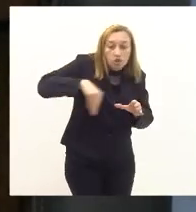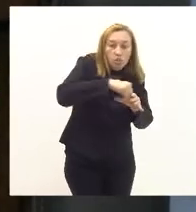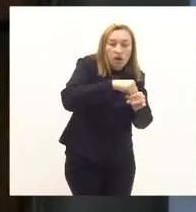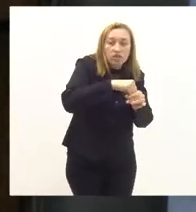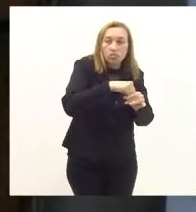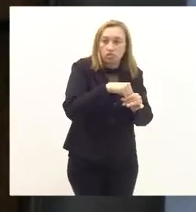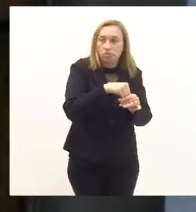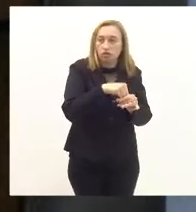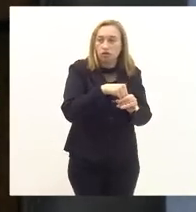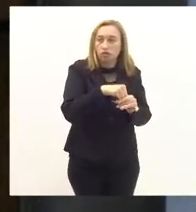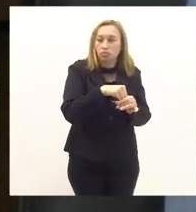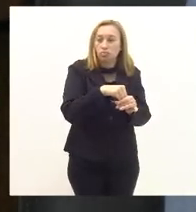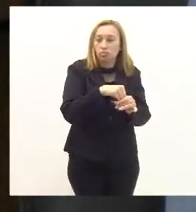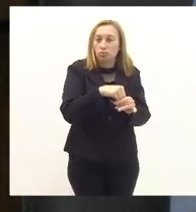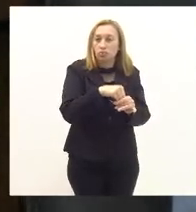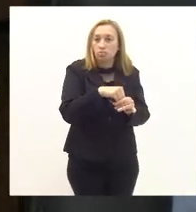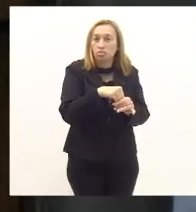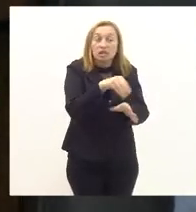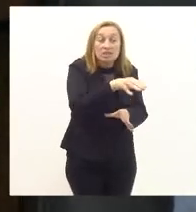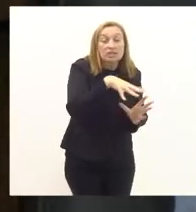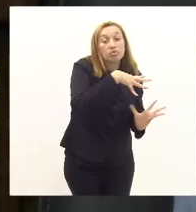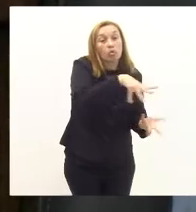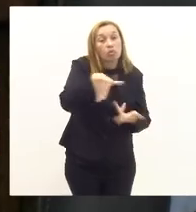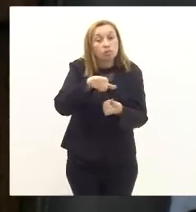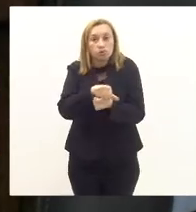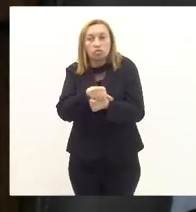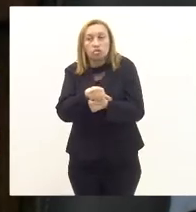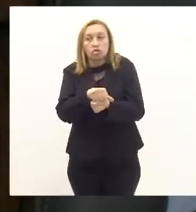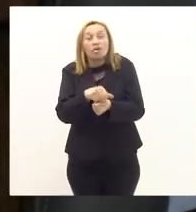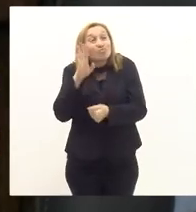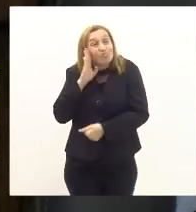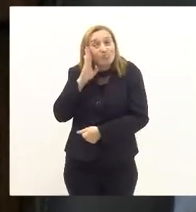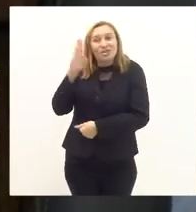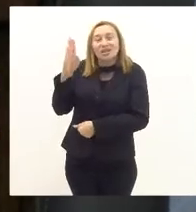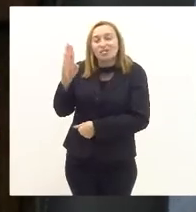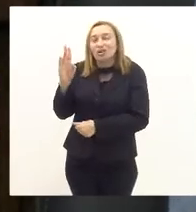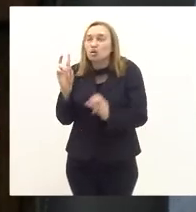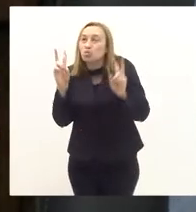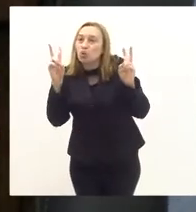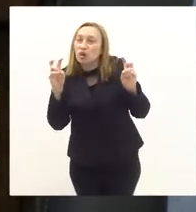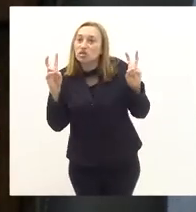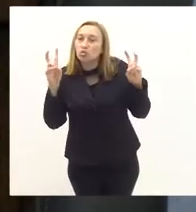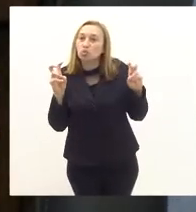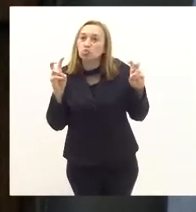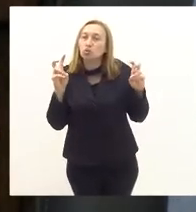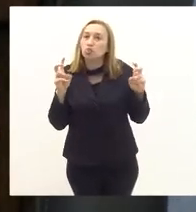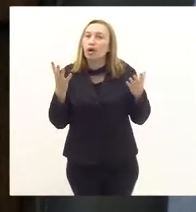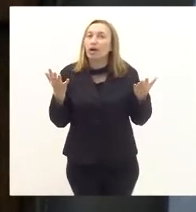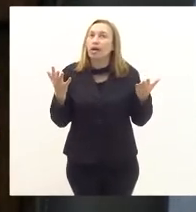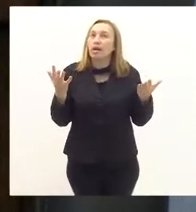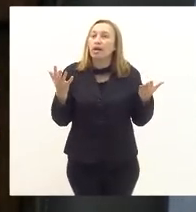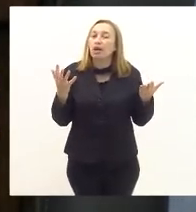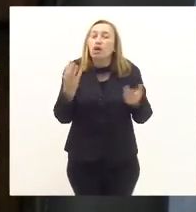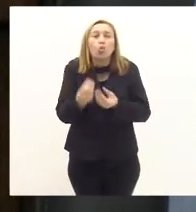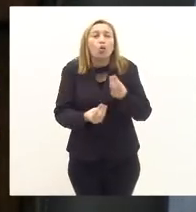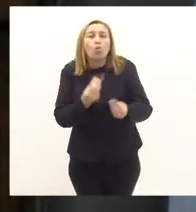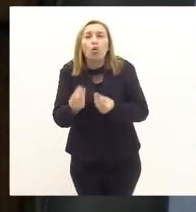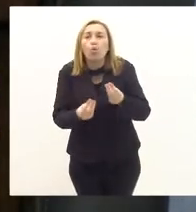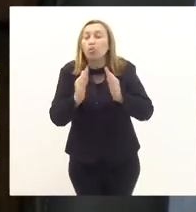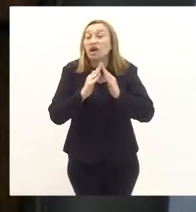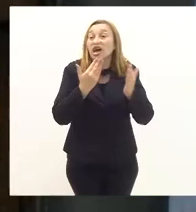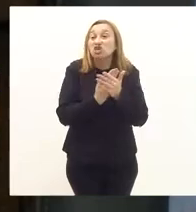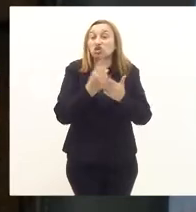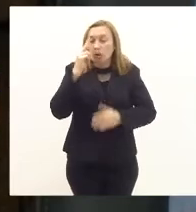dentro deste mundo. E, principalmente, a questão de como que a escola me